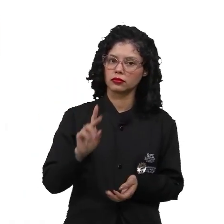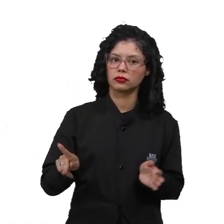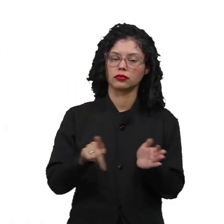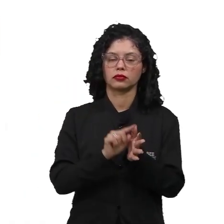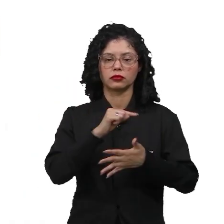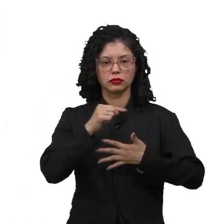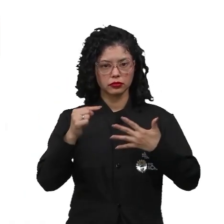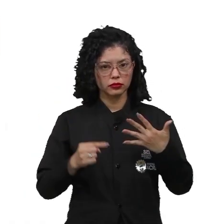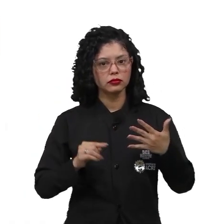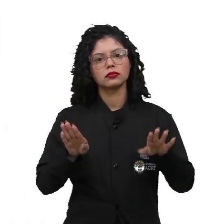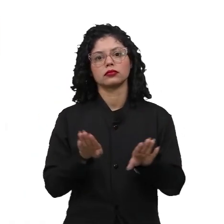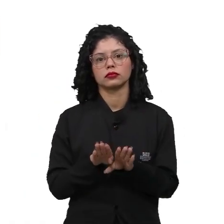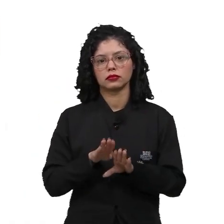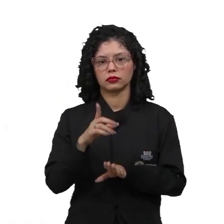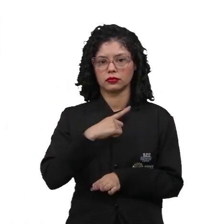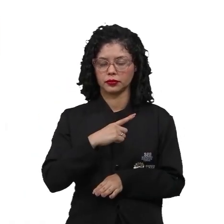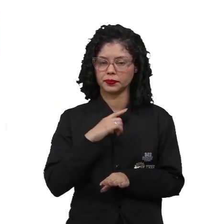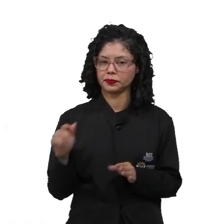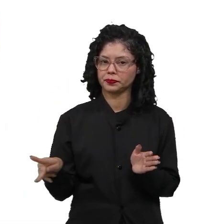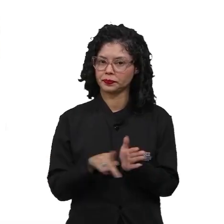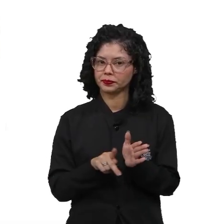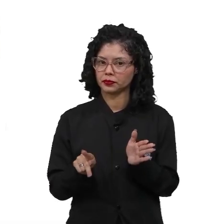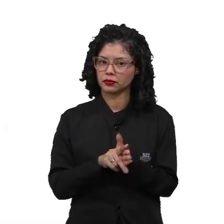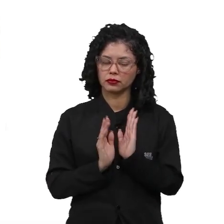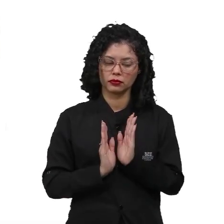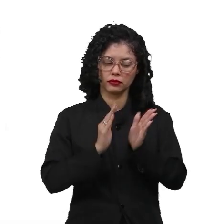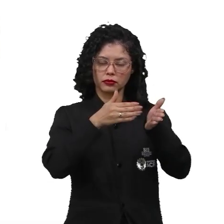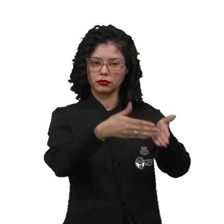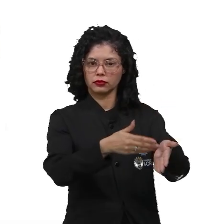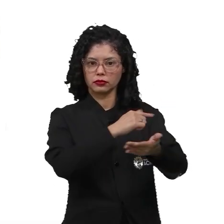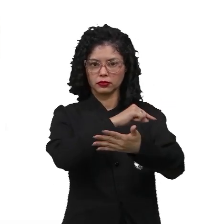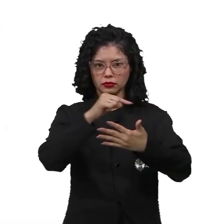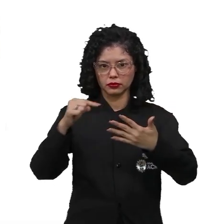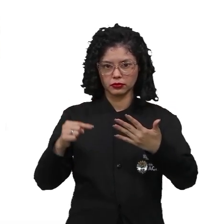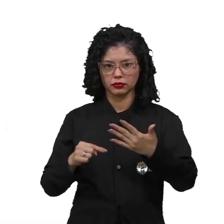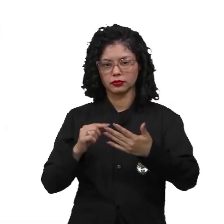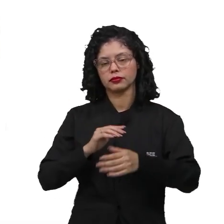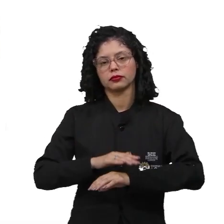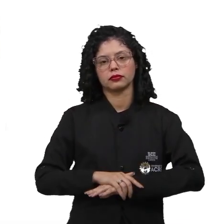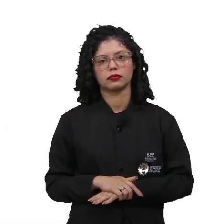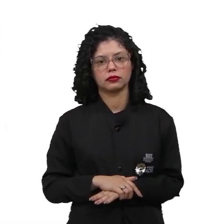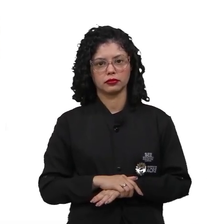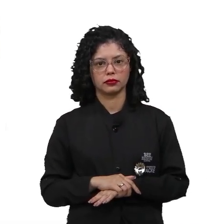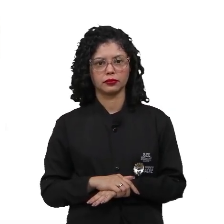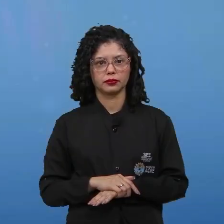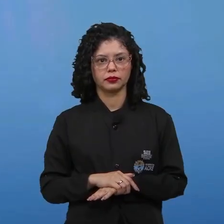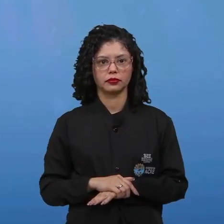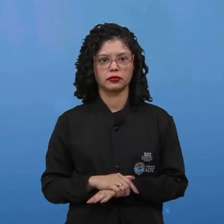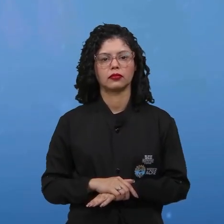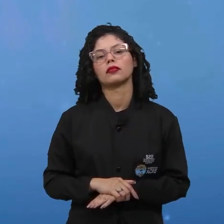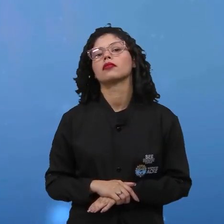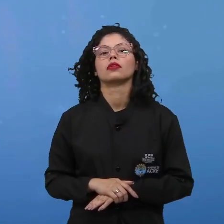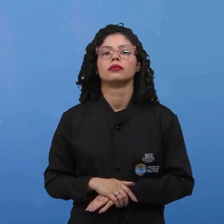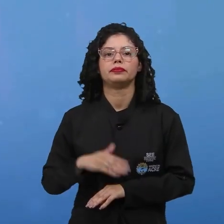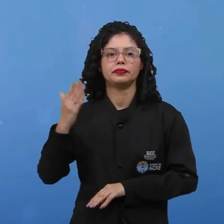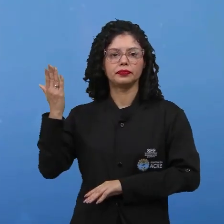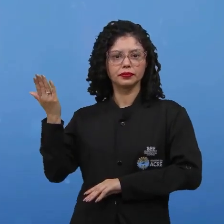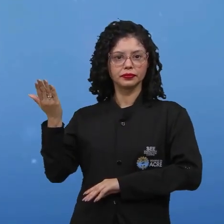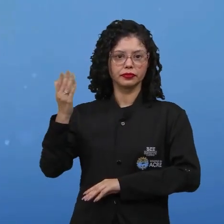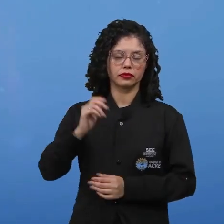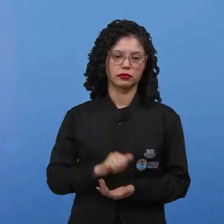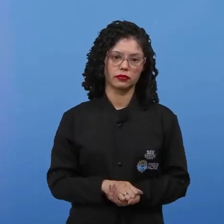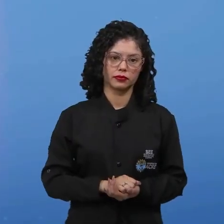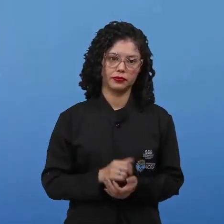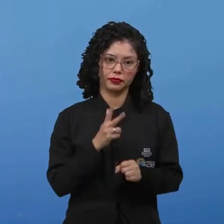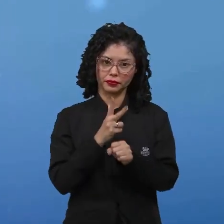desses tipos de anticorpos vai ser específico para diversos tipos ali de patógenos. Então, aqui, ó, coloquei